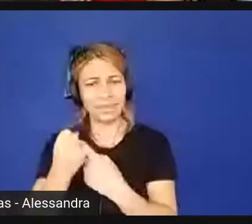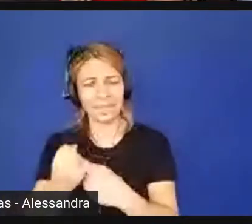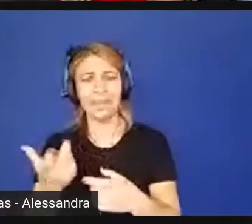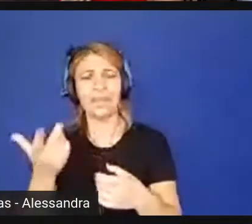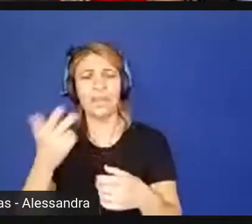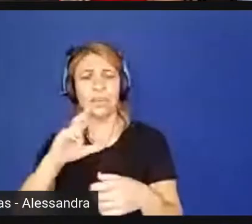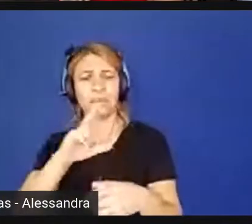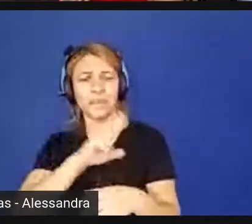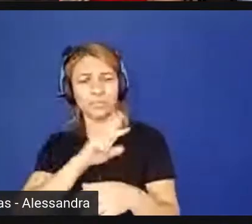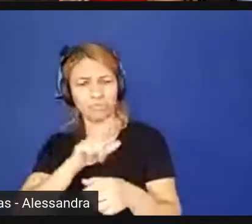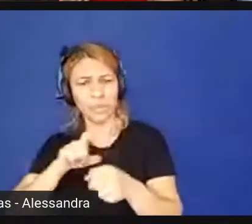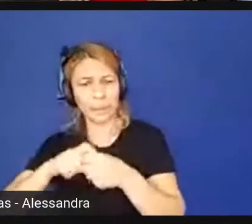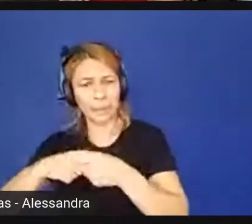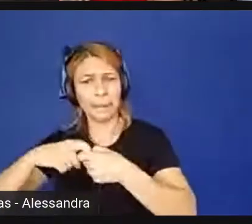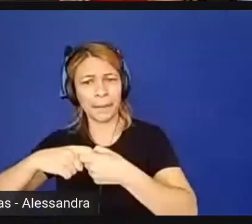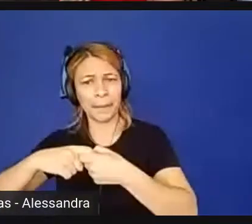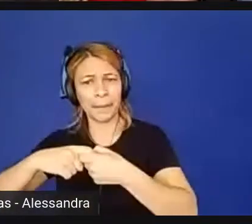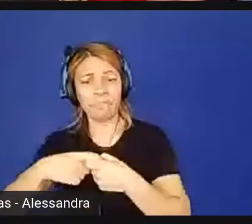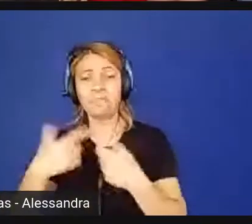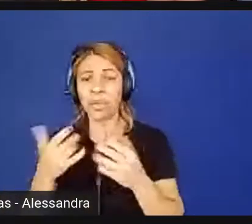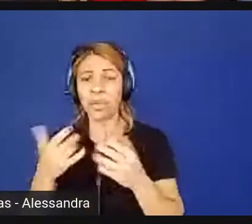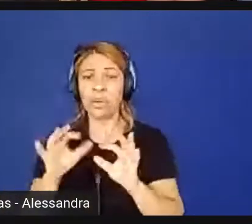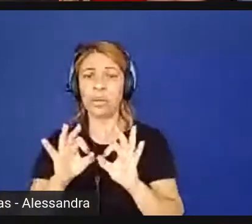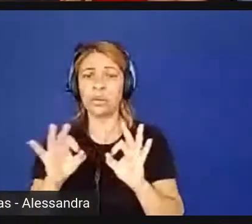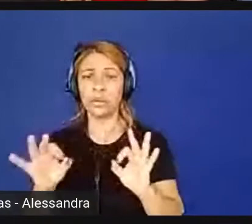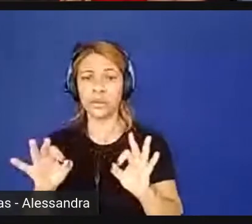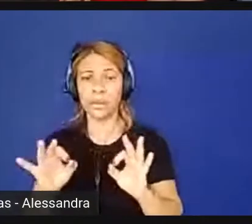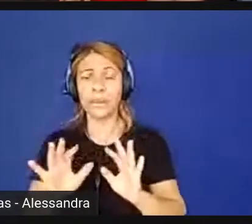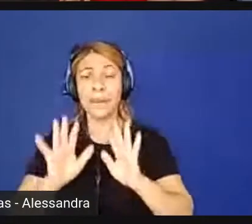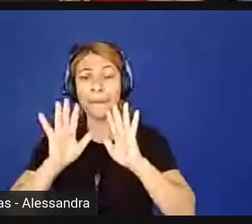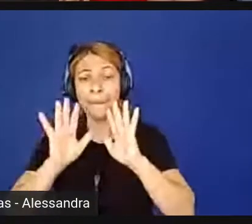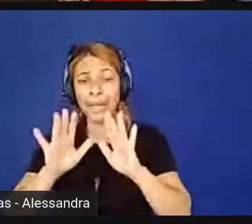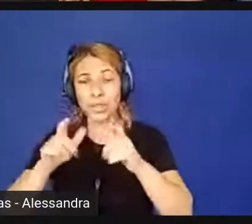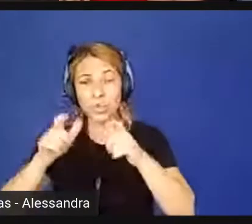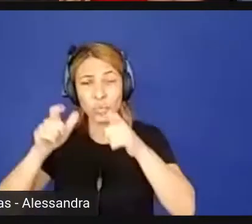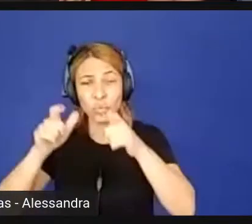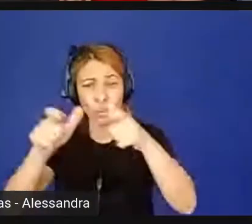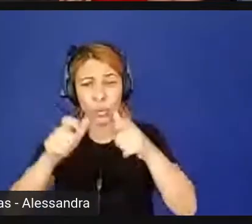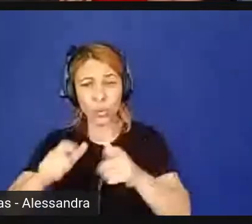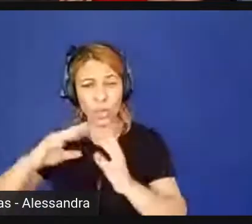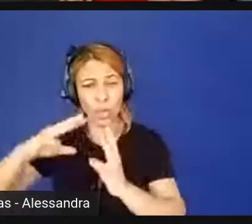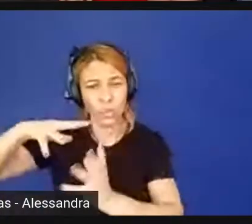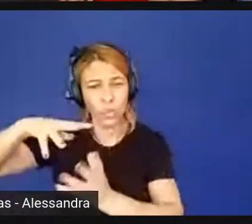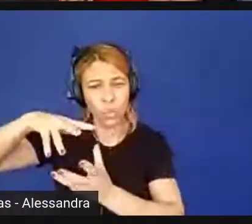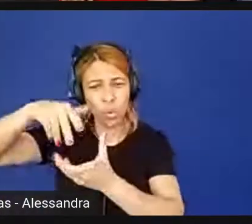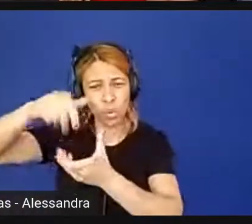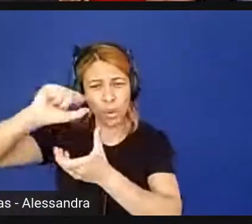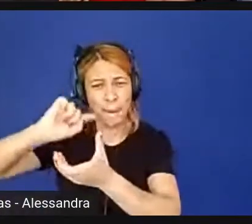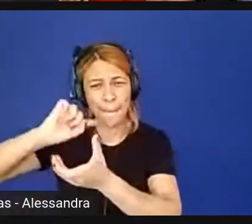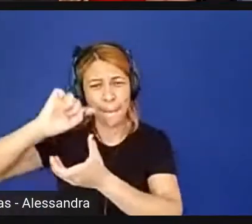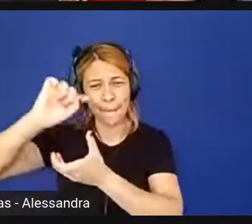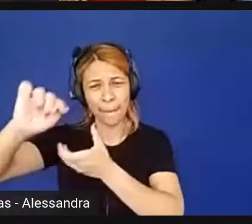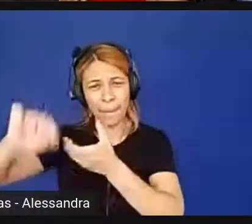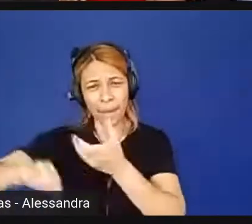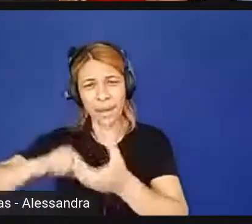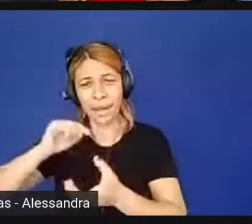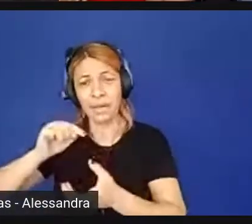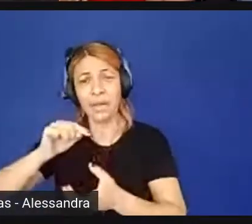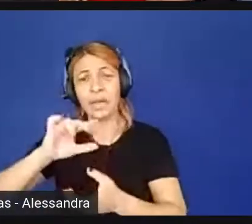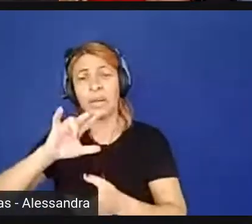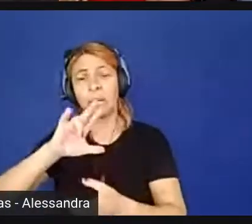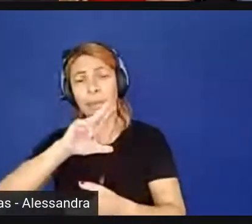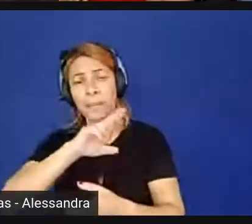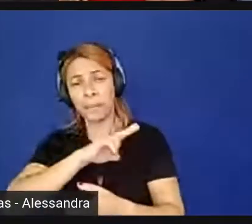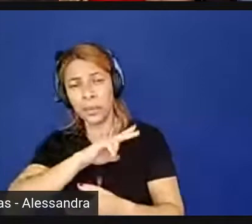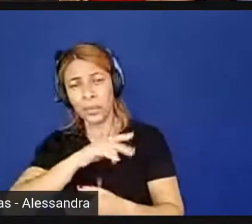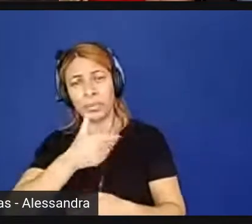setor, ótimo. Mas em todo lugar do mundo, essas relações entre o público e o privado, de novo, elas são